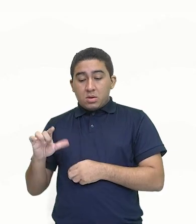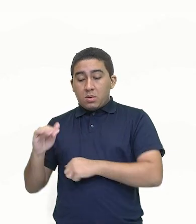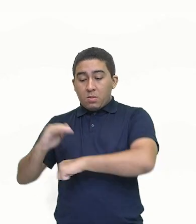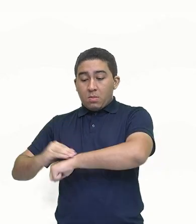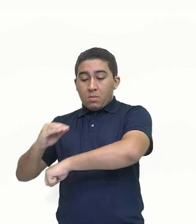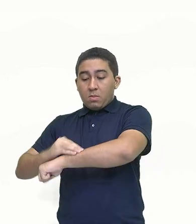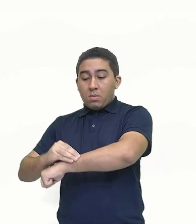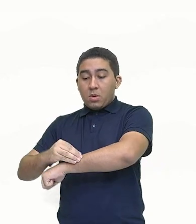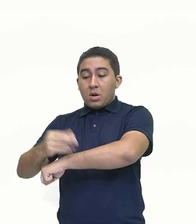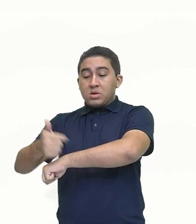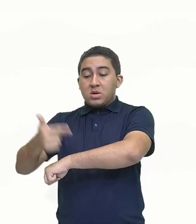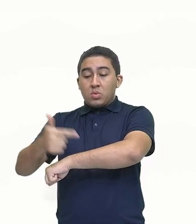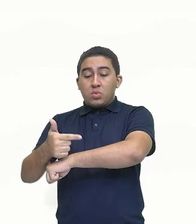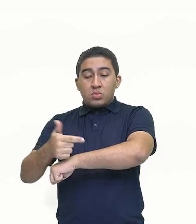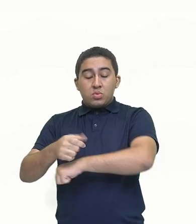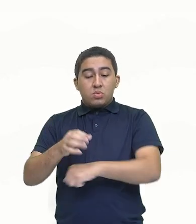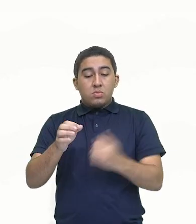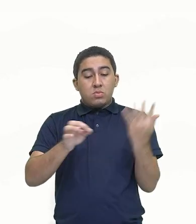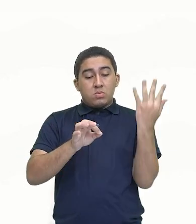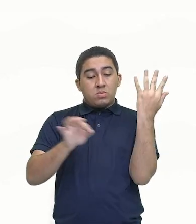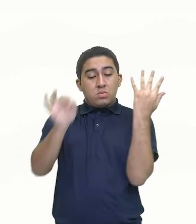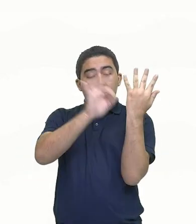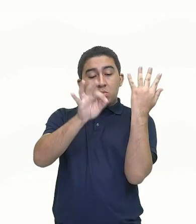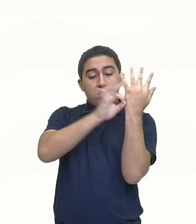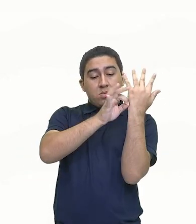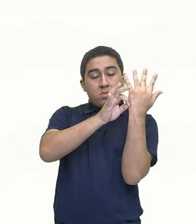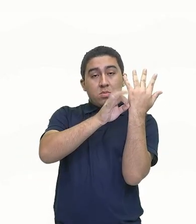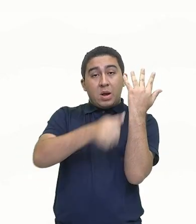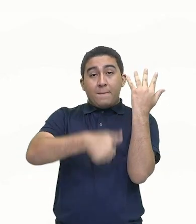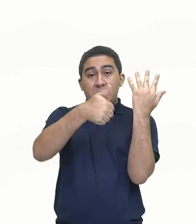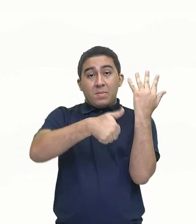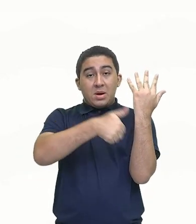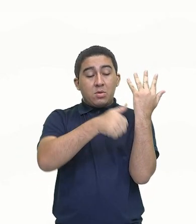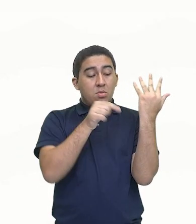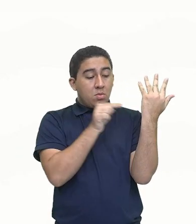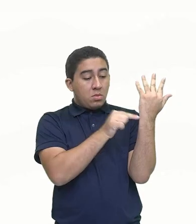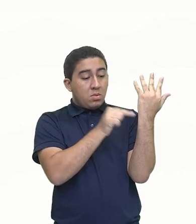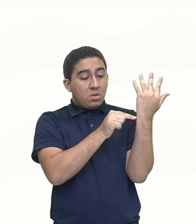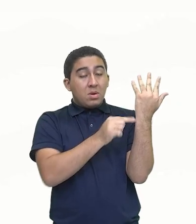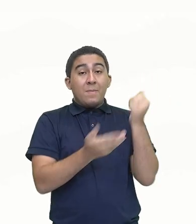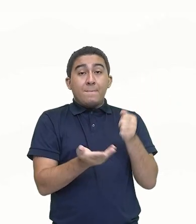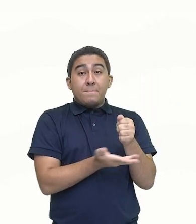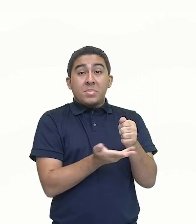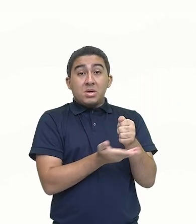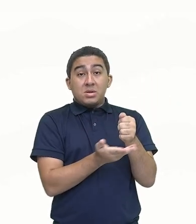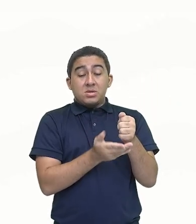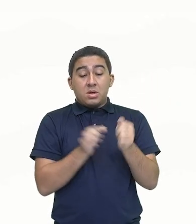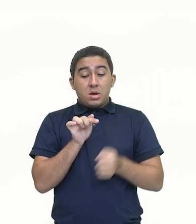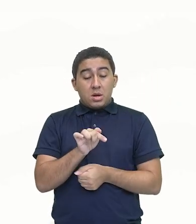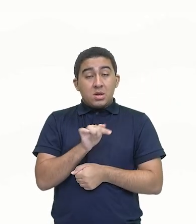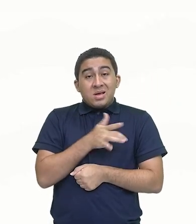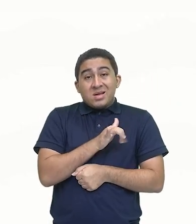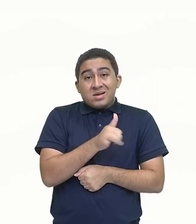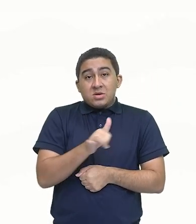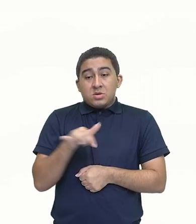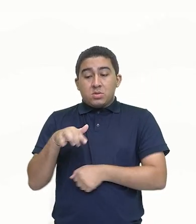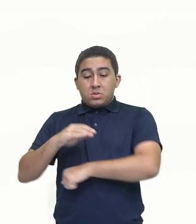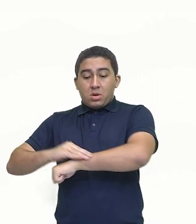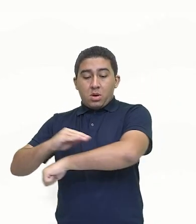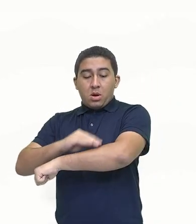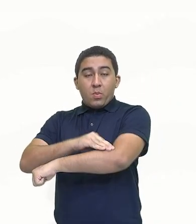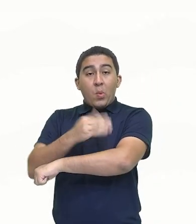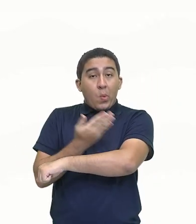sapo estão ali transferindo matéria e energia para o sapo se alimentar, crescer, né? E